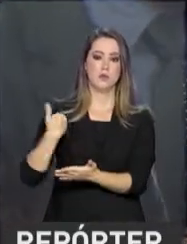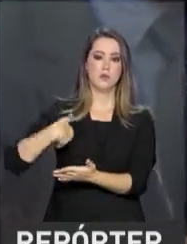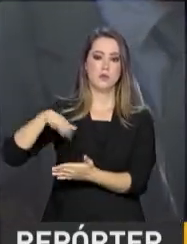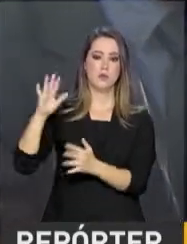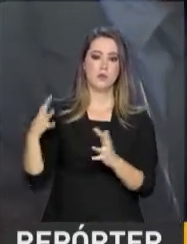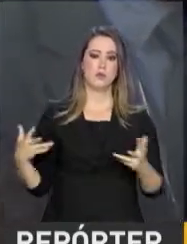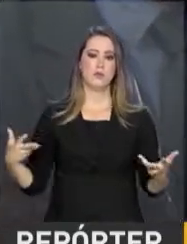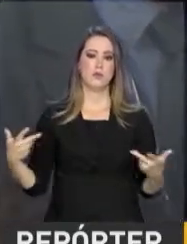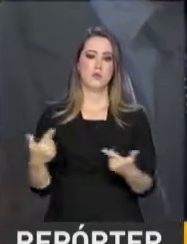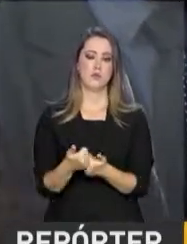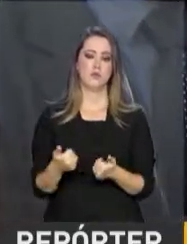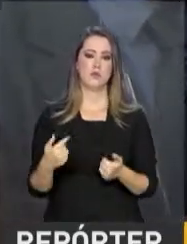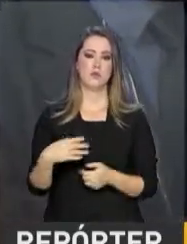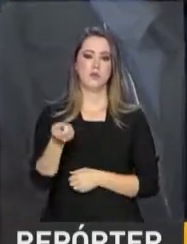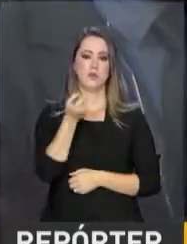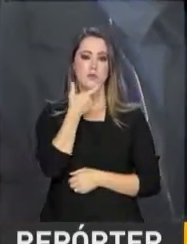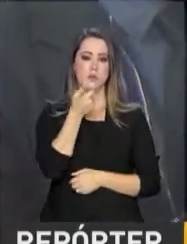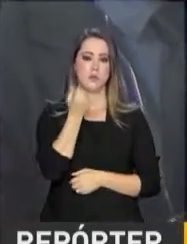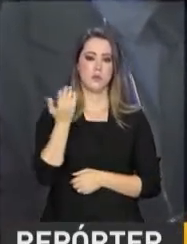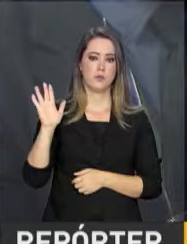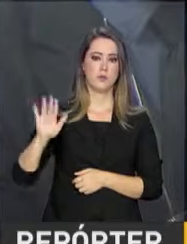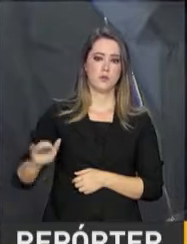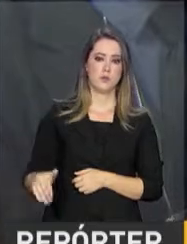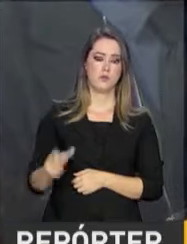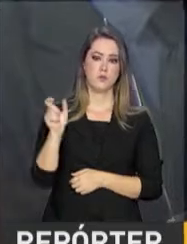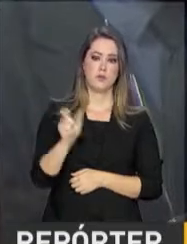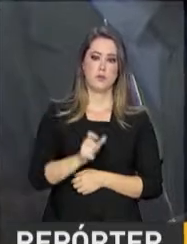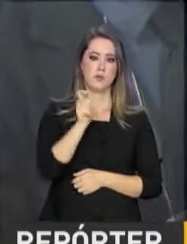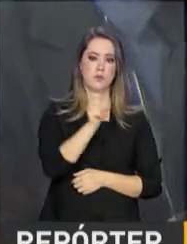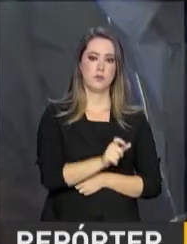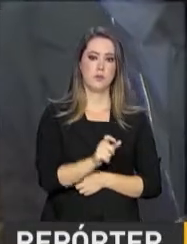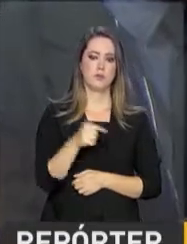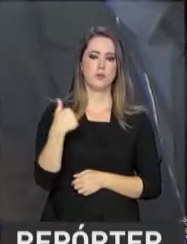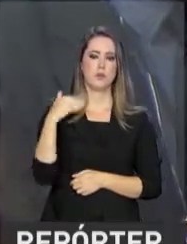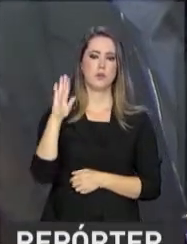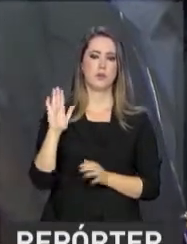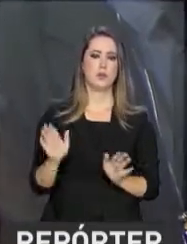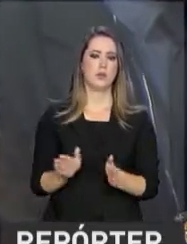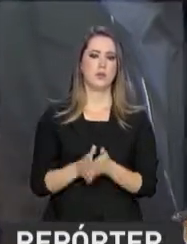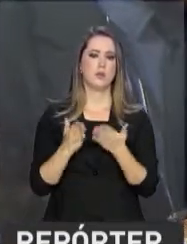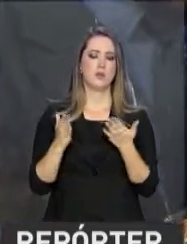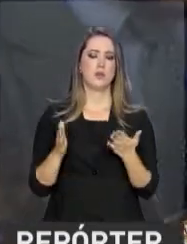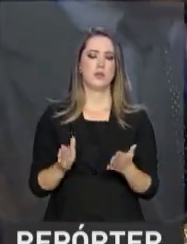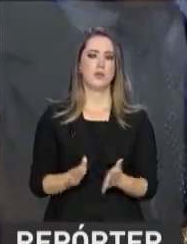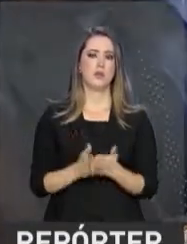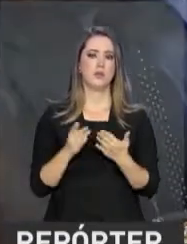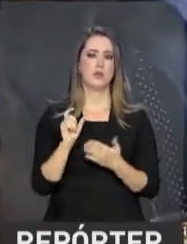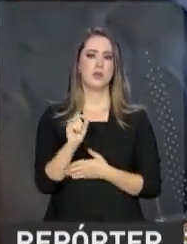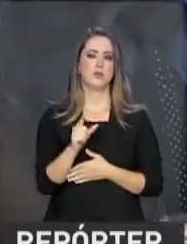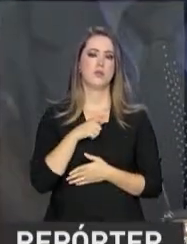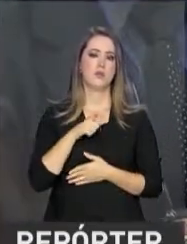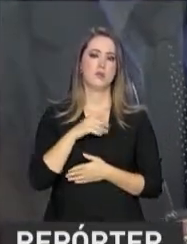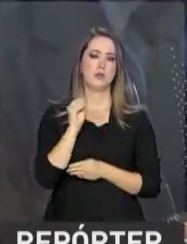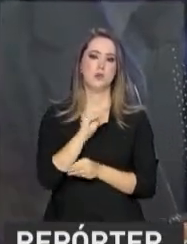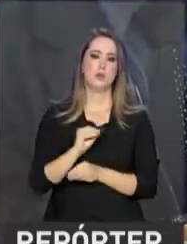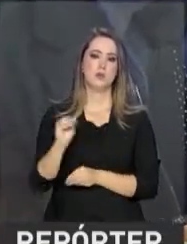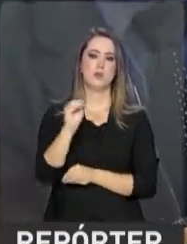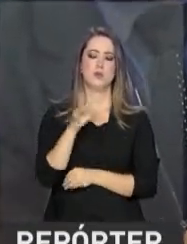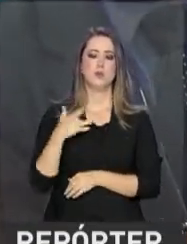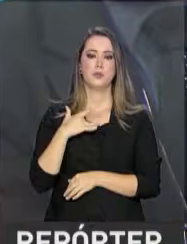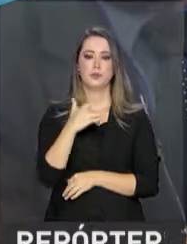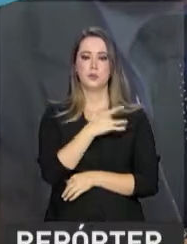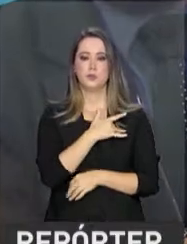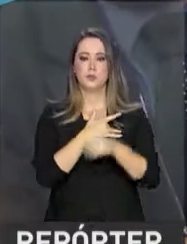qualidade remédios mais baratos para aquelas pessoas mais carentes é ter um atendimento da saúde que